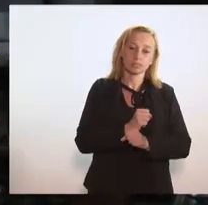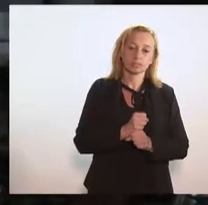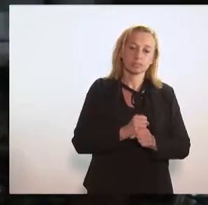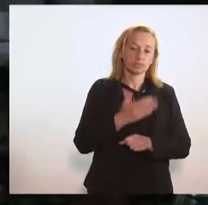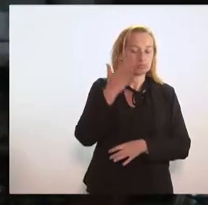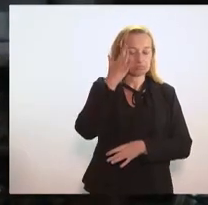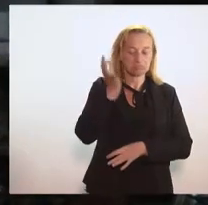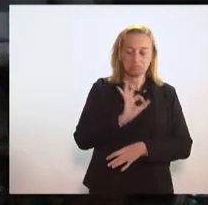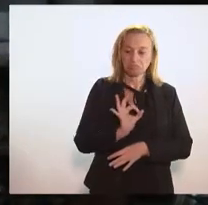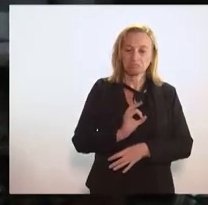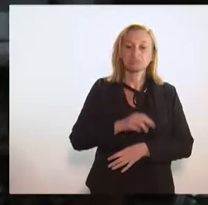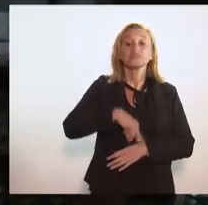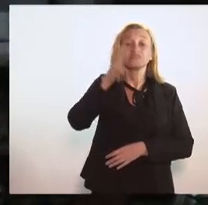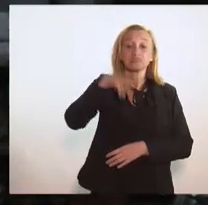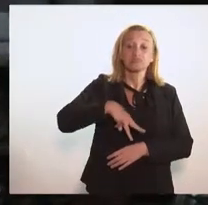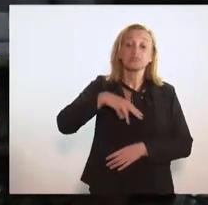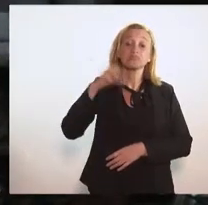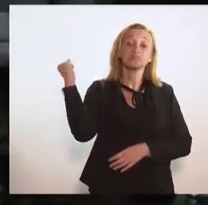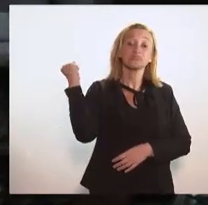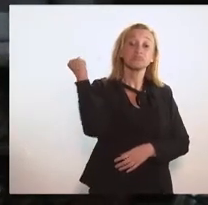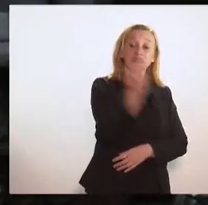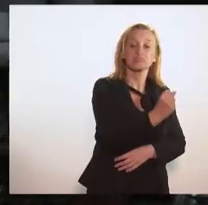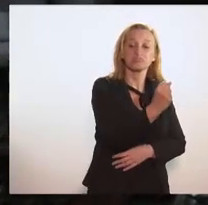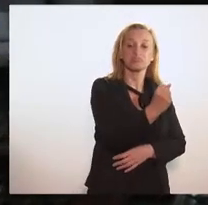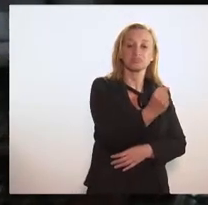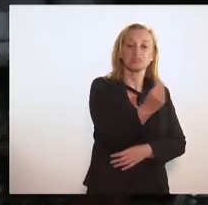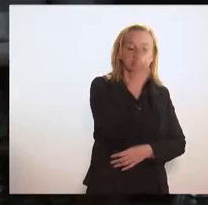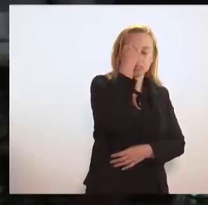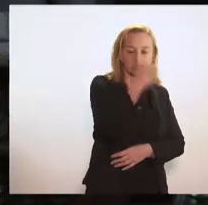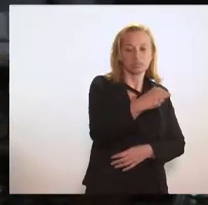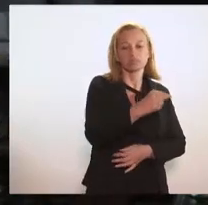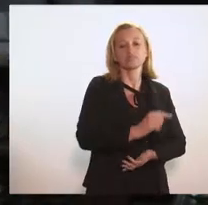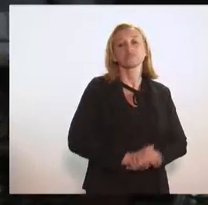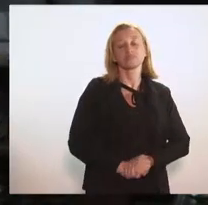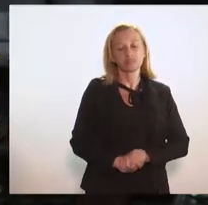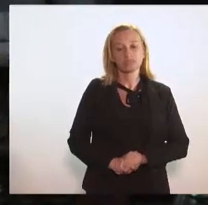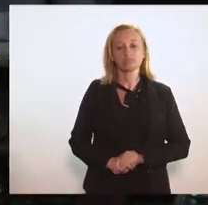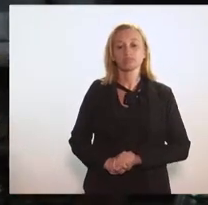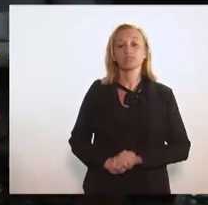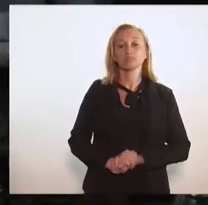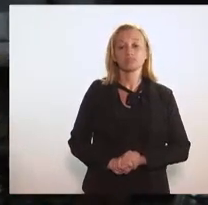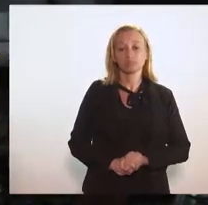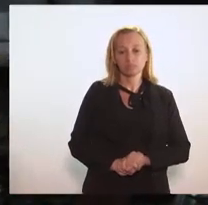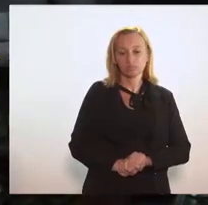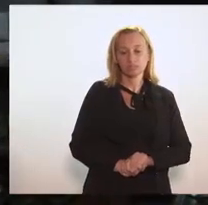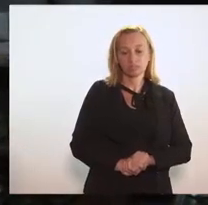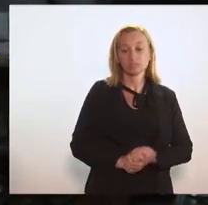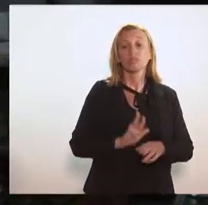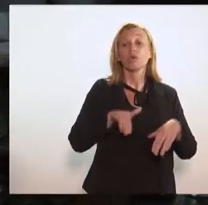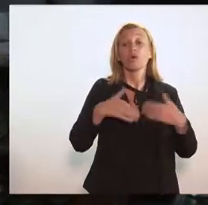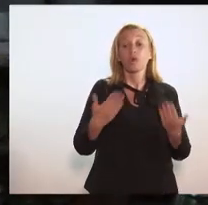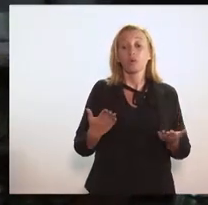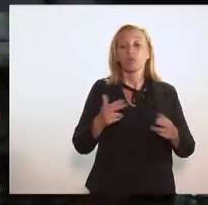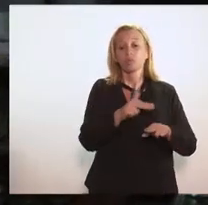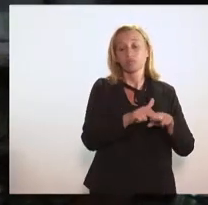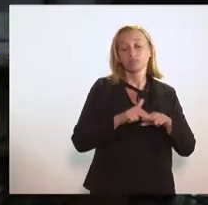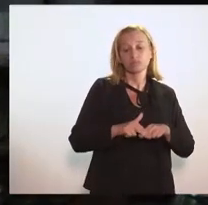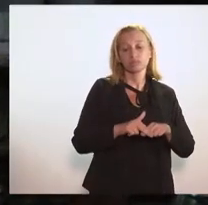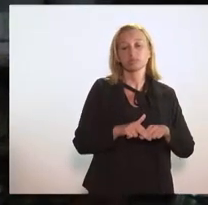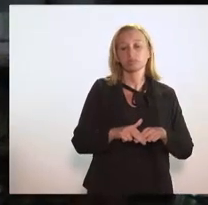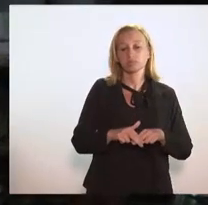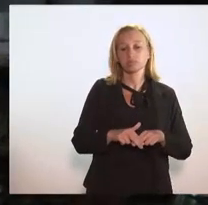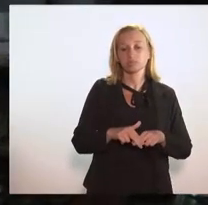sem saber quem foi quem foi o quem for Quais foram os motivos que levaram